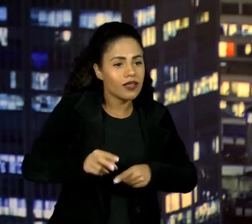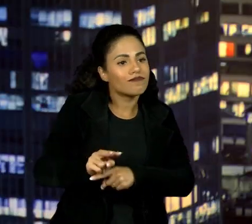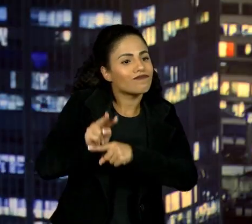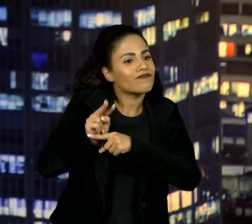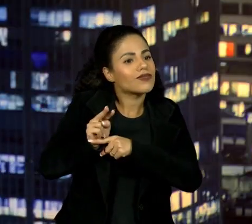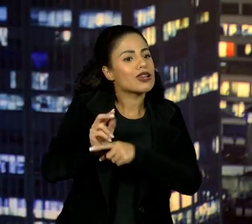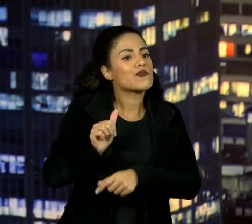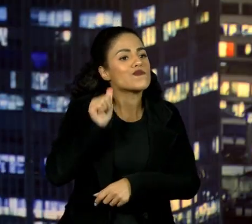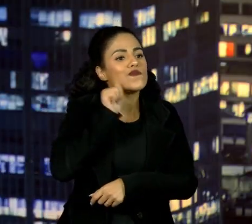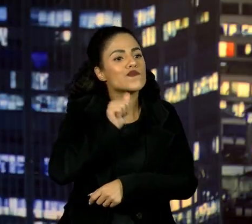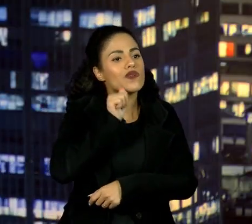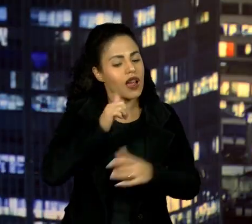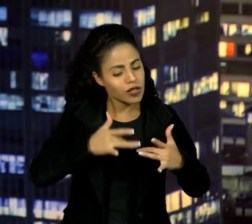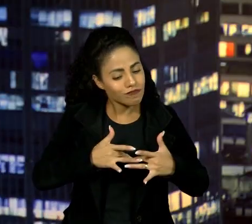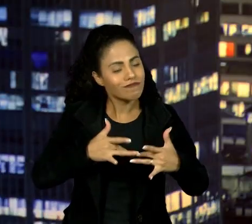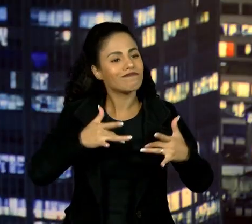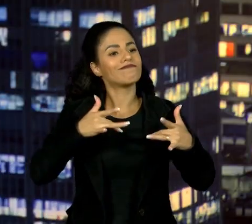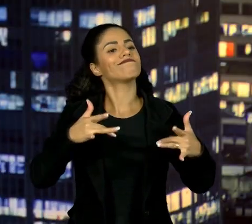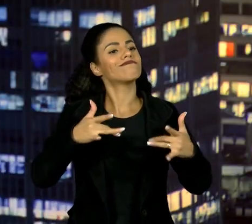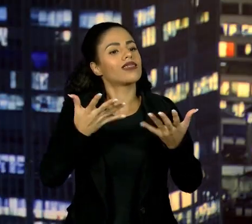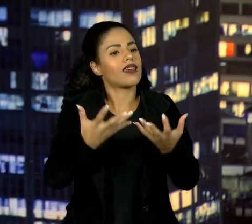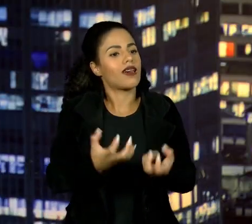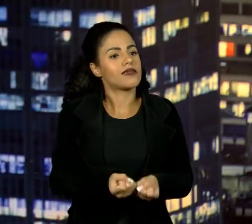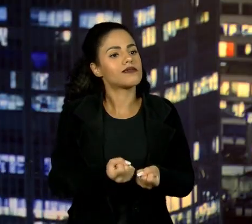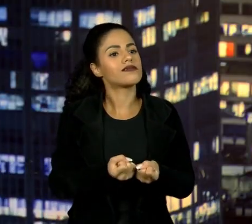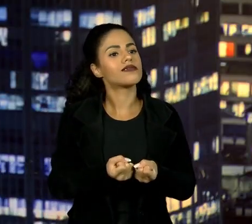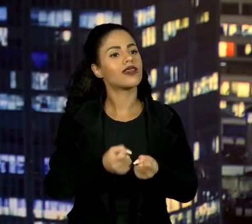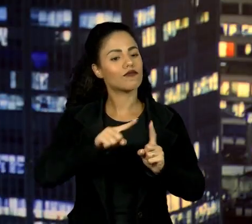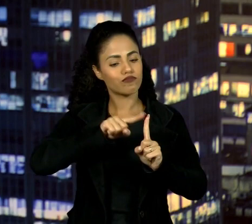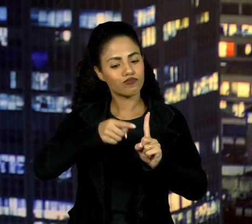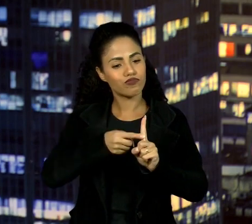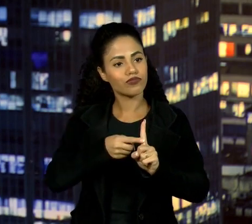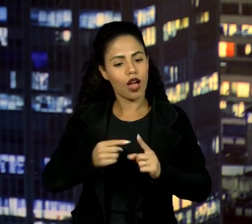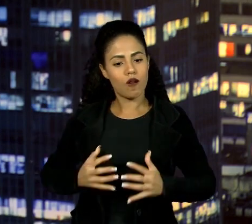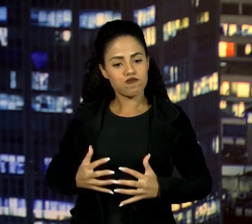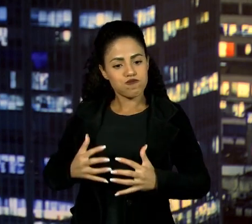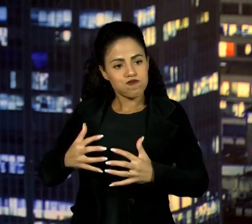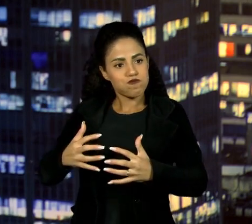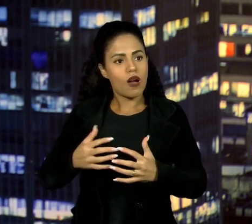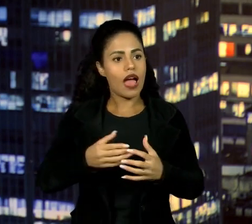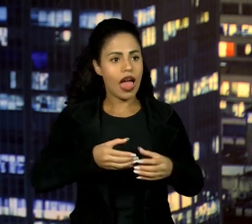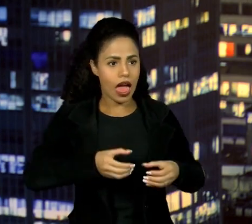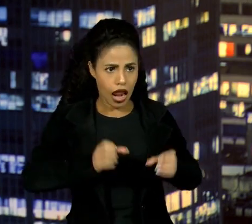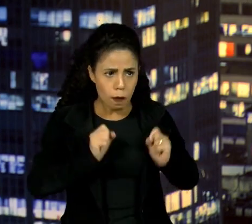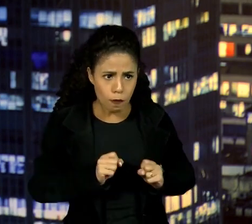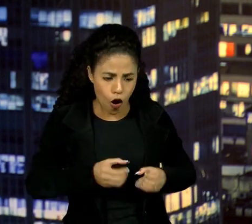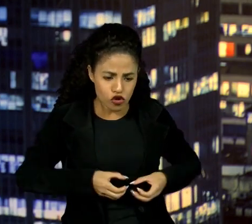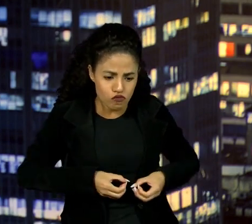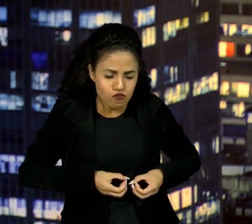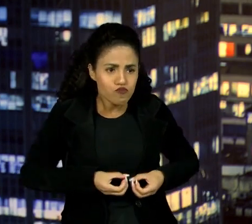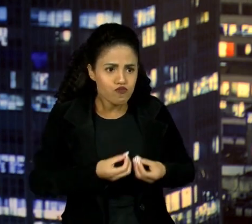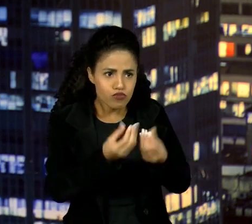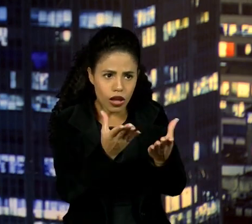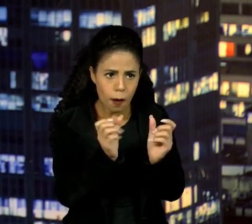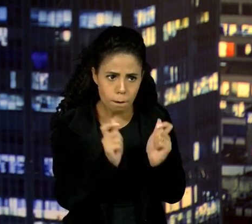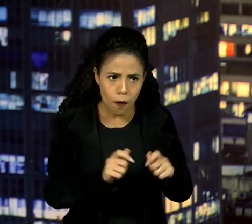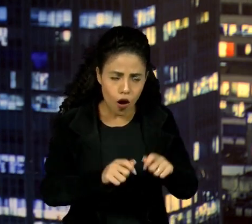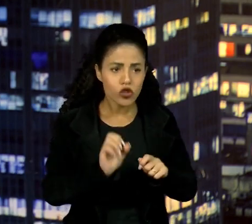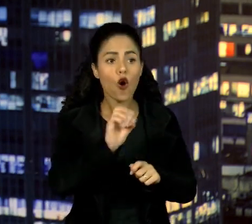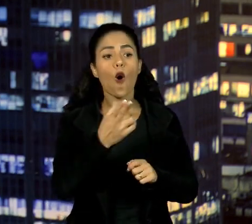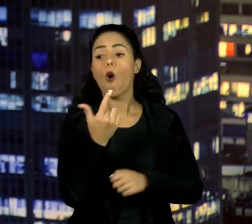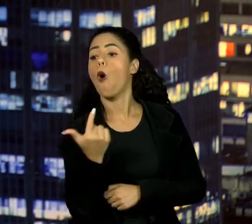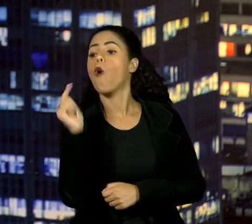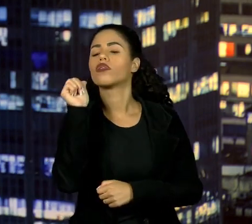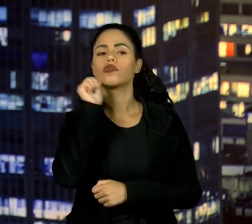mulher que faz essa gentileza para alguém da família, ela não pode ser a doadora dos óvulos, ou seja, ela não pode ser a mãe biológica desse